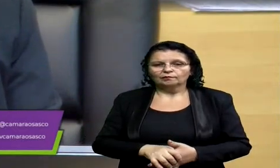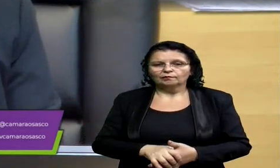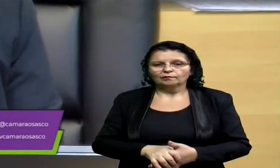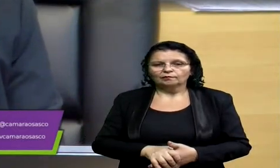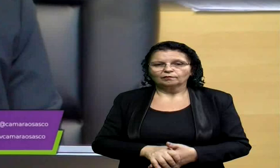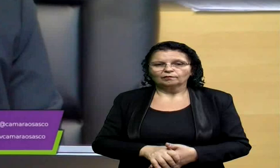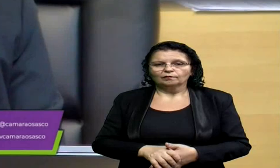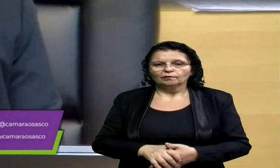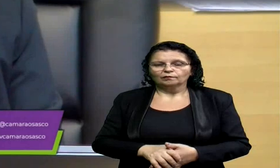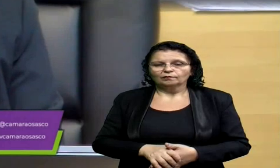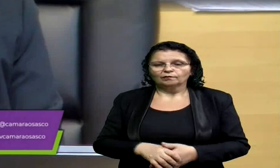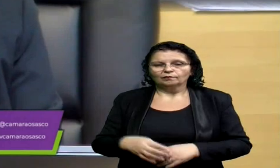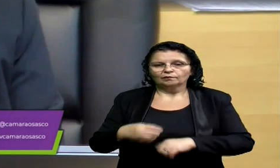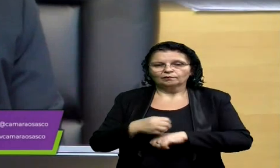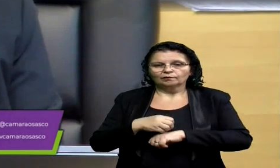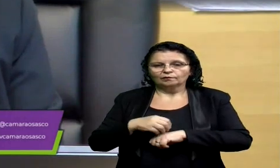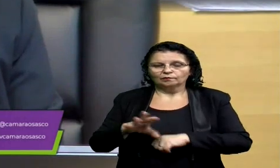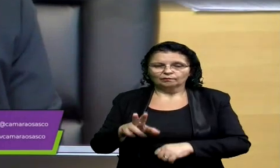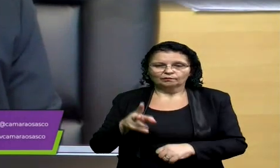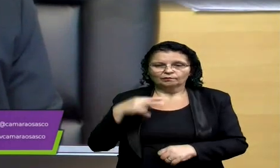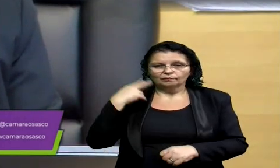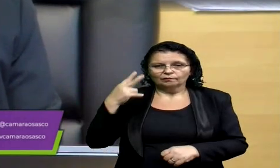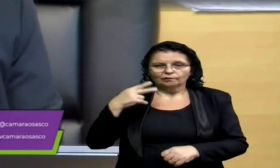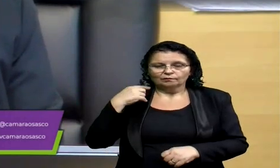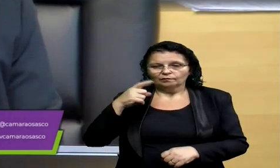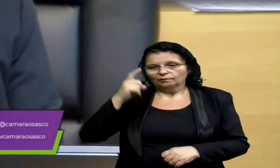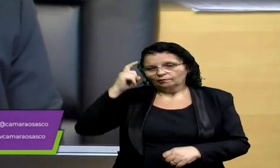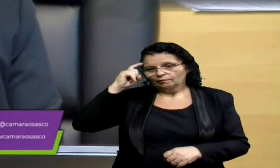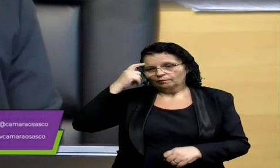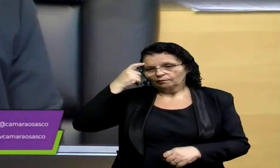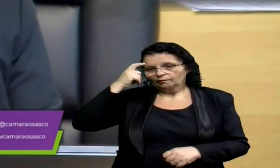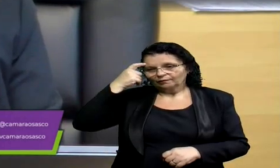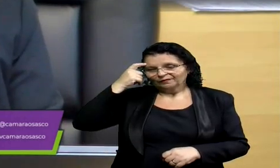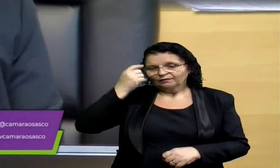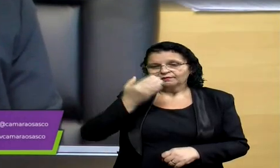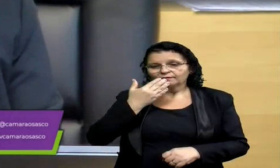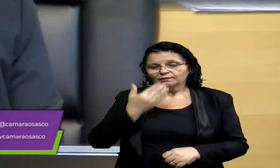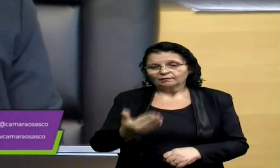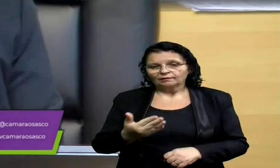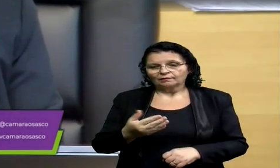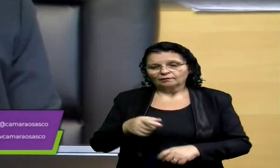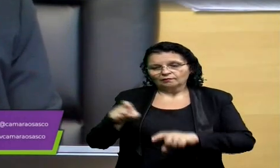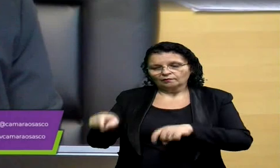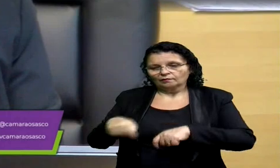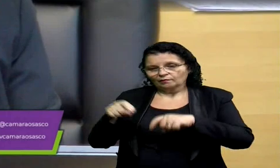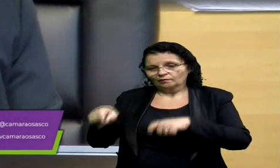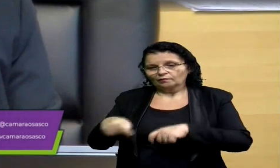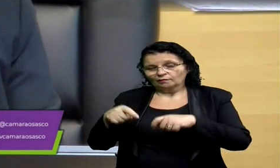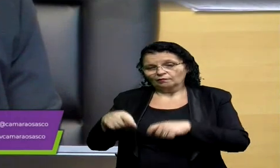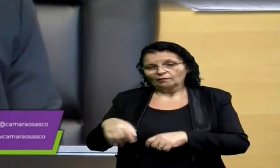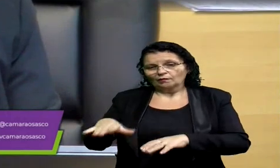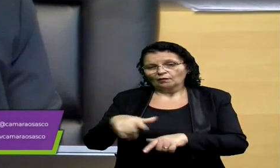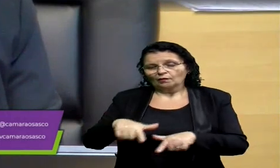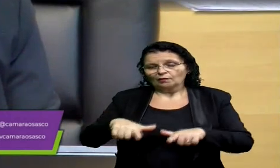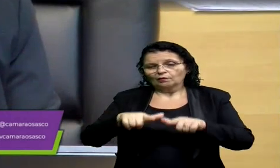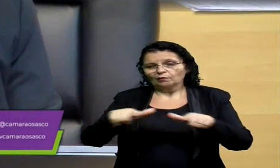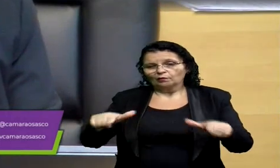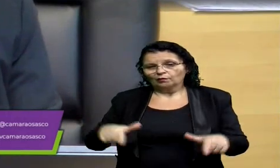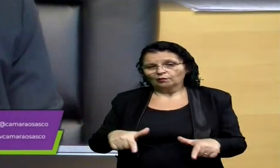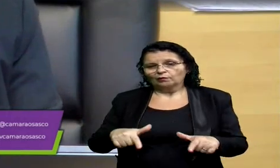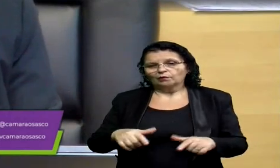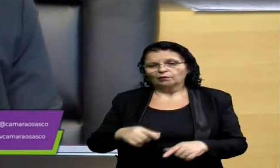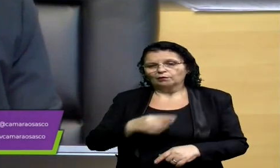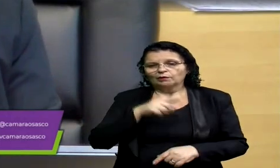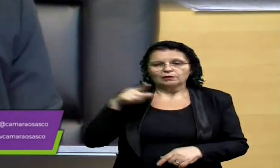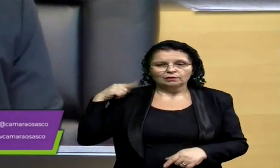solicitado indicação do vereador Rodrigo gancino que solicita capinação na zona sul da Rua Paulo Soares no bairro de